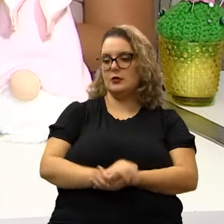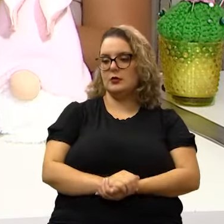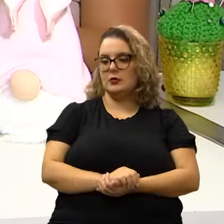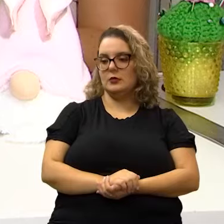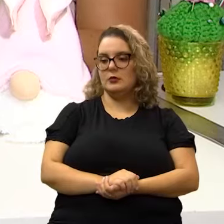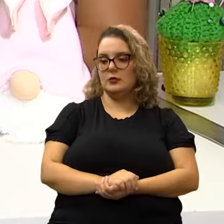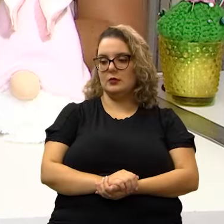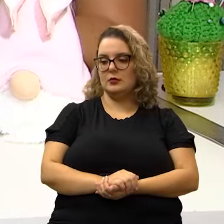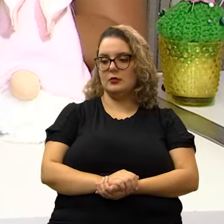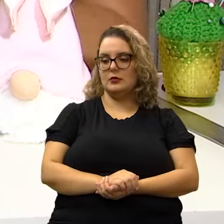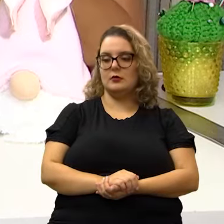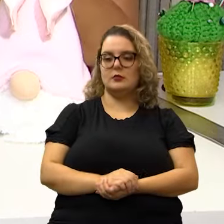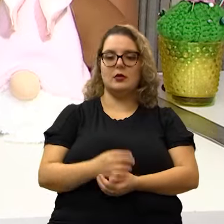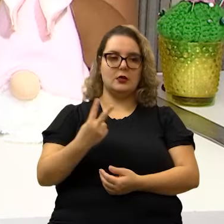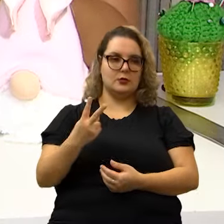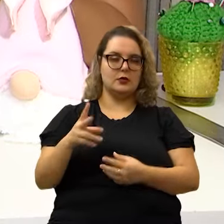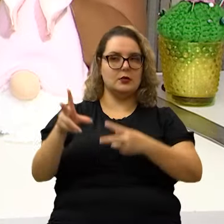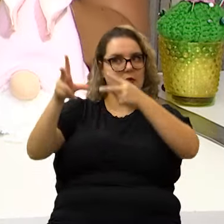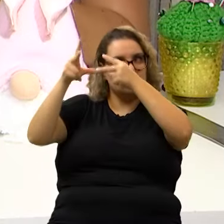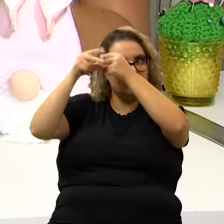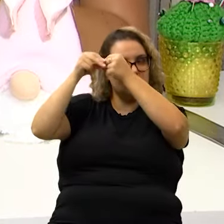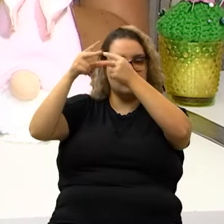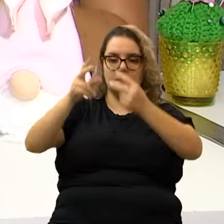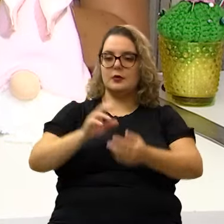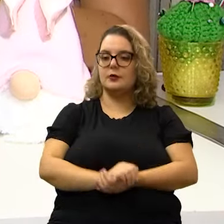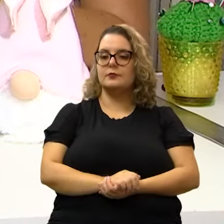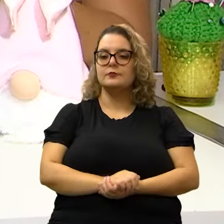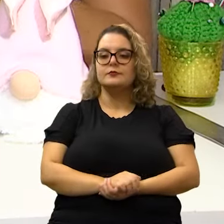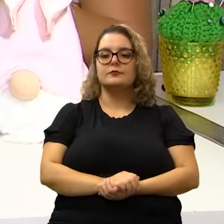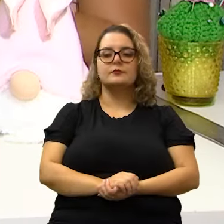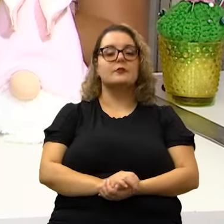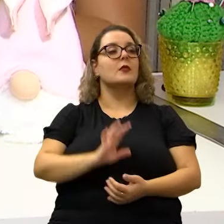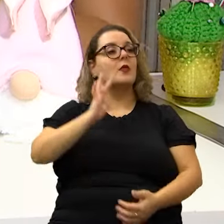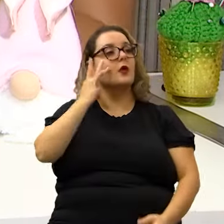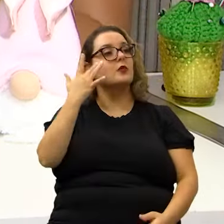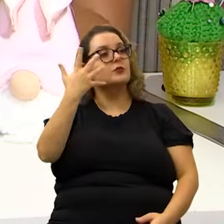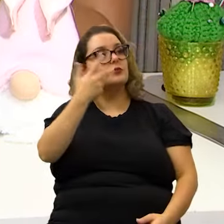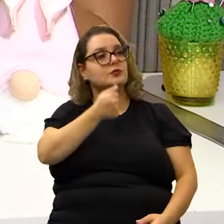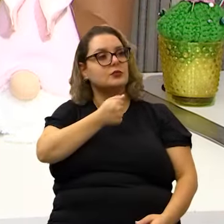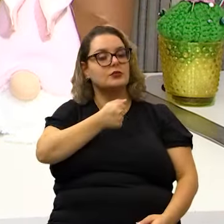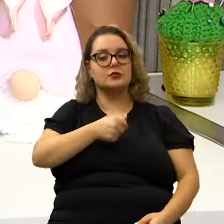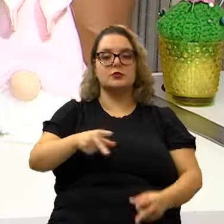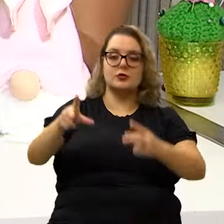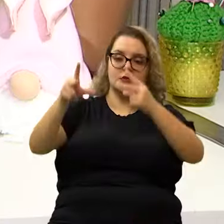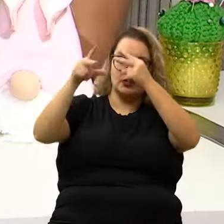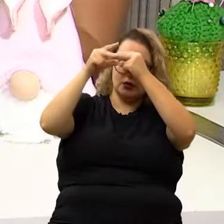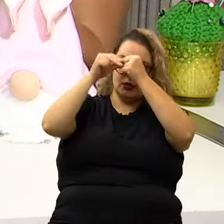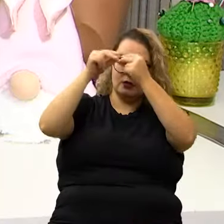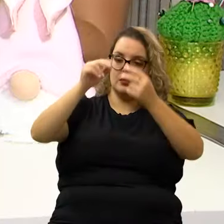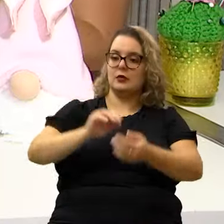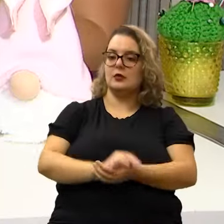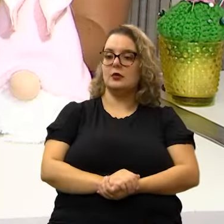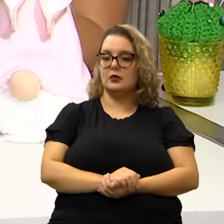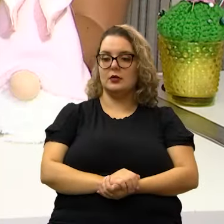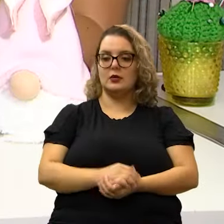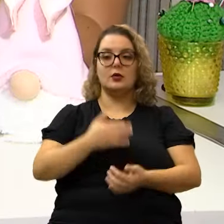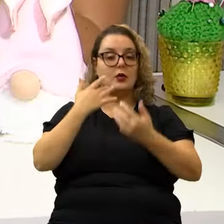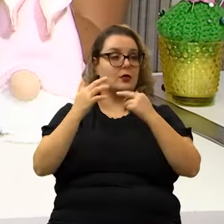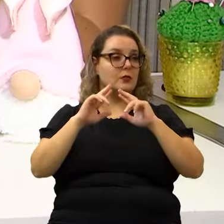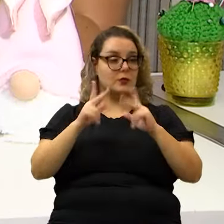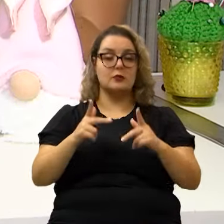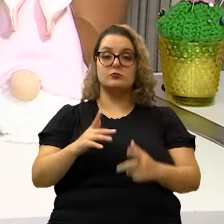verde para a gente colocar dois lacinhos. Eu acho tão bonito quando são dois lacinhos em cores